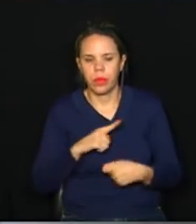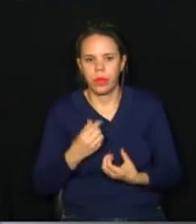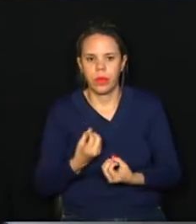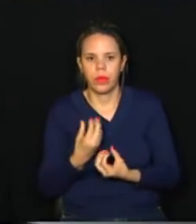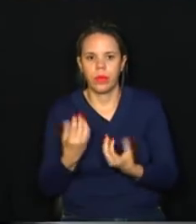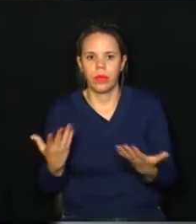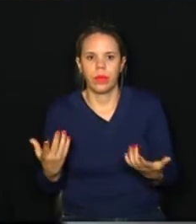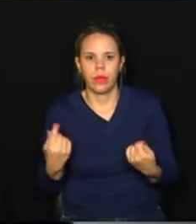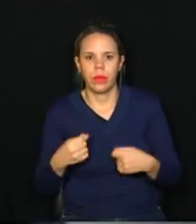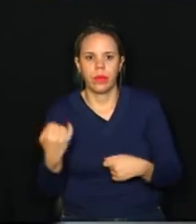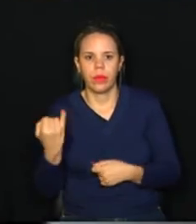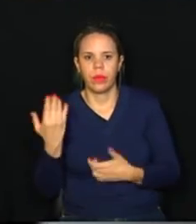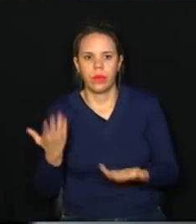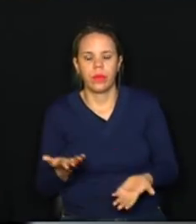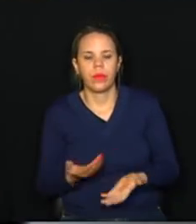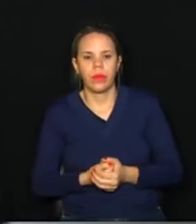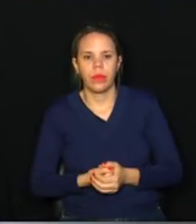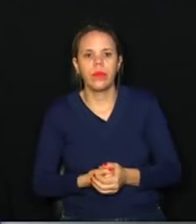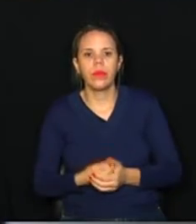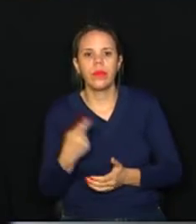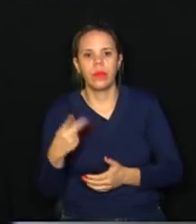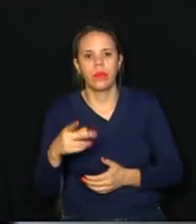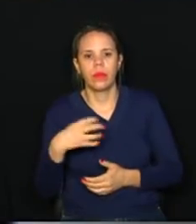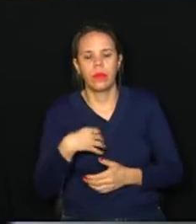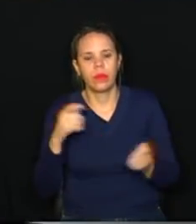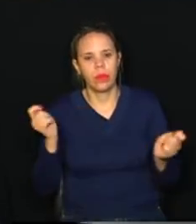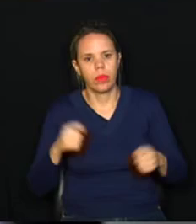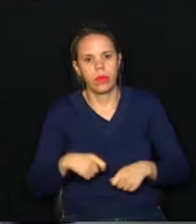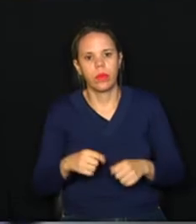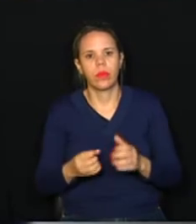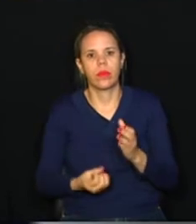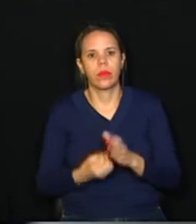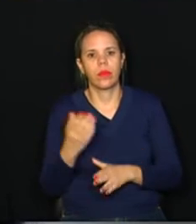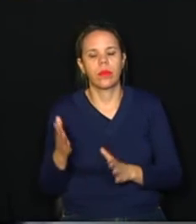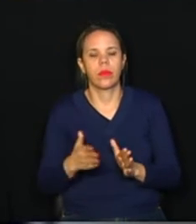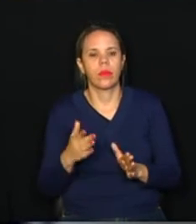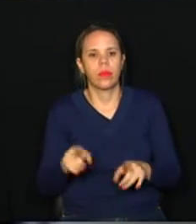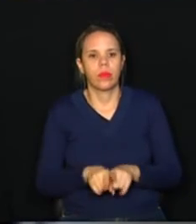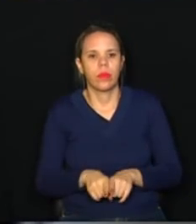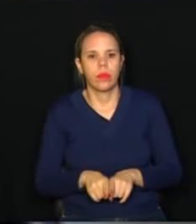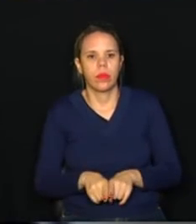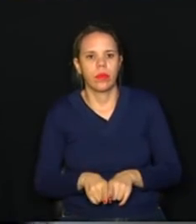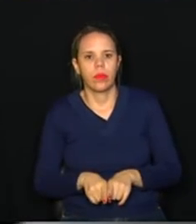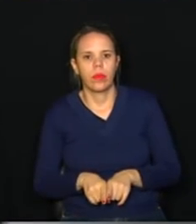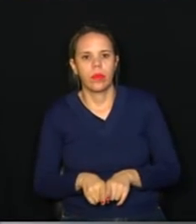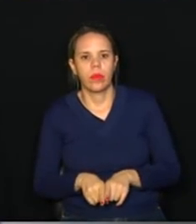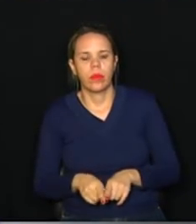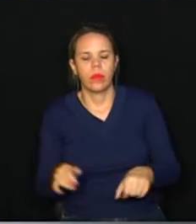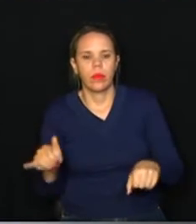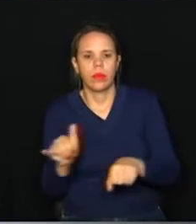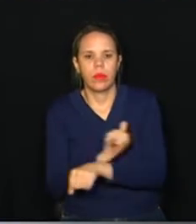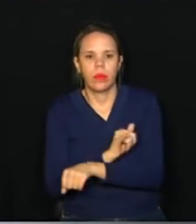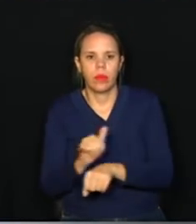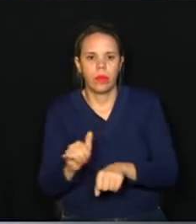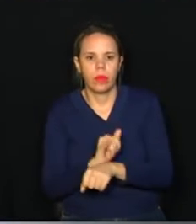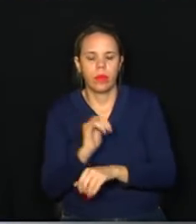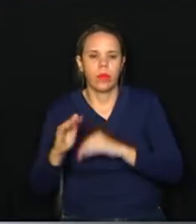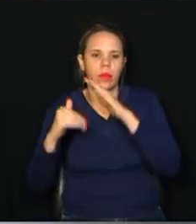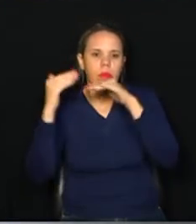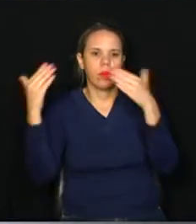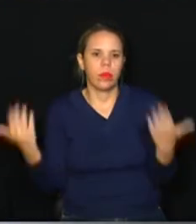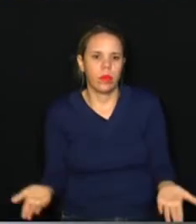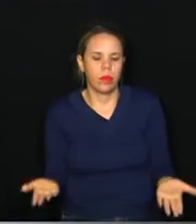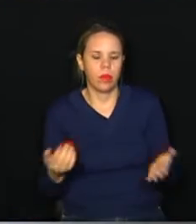informações precisas da sua capacidade produtiva, da sua estratégia de desenvolvimento.